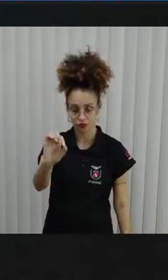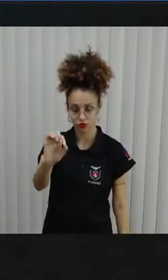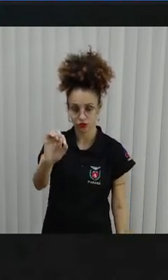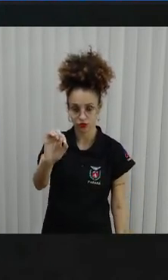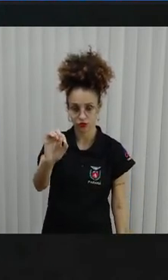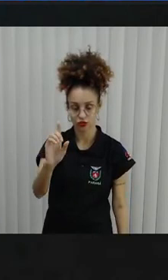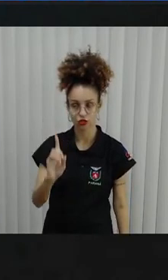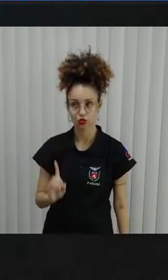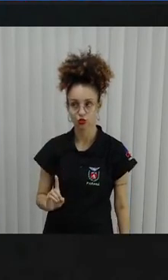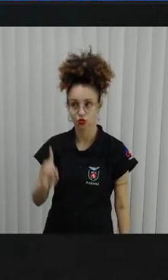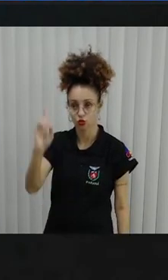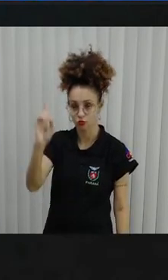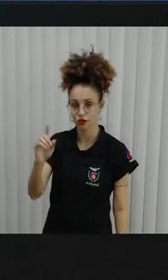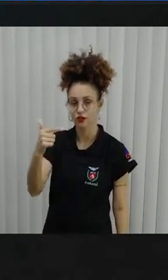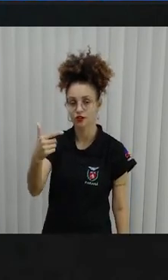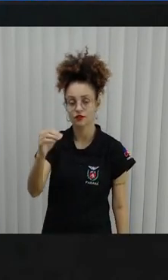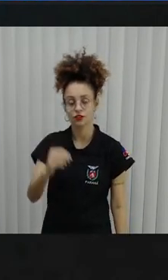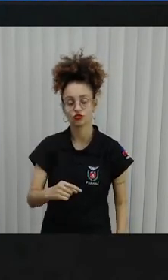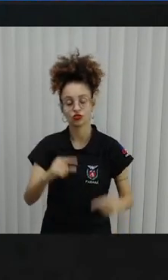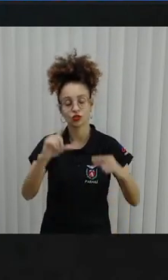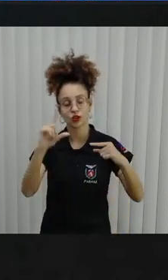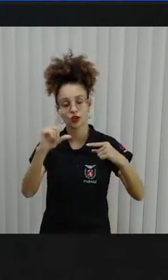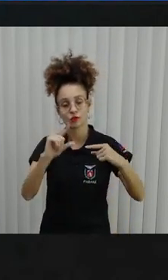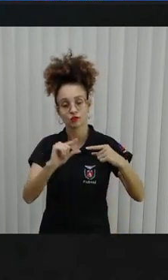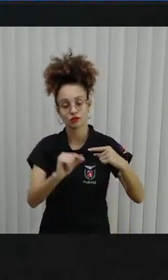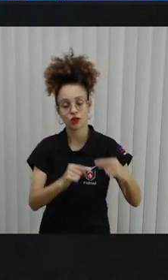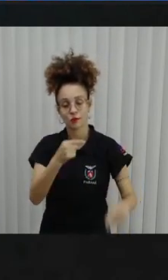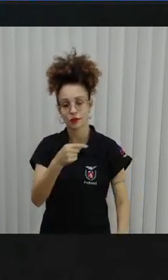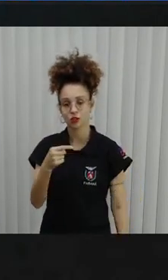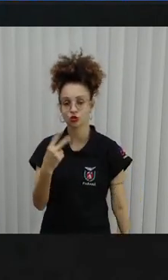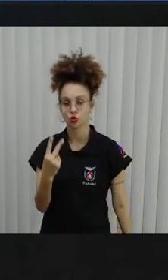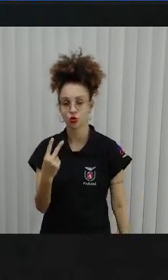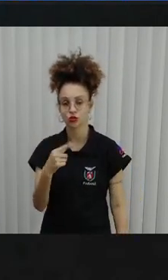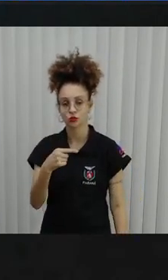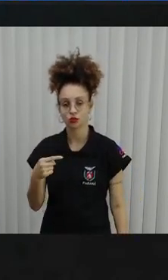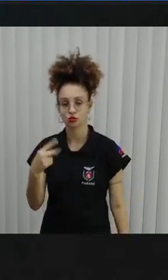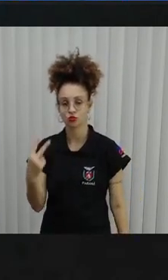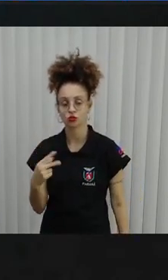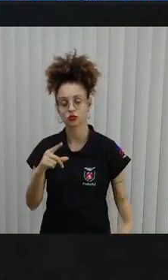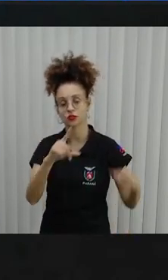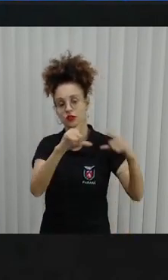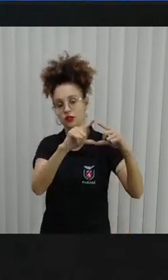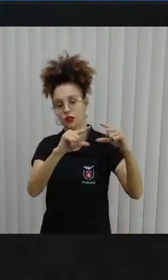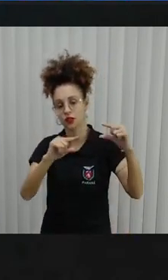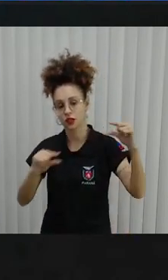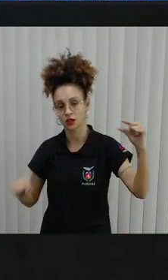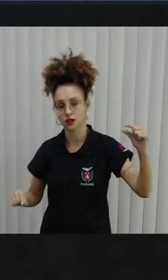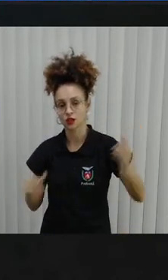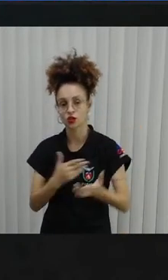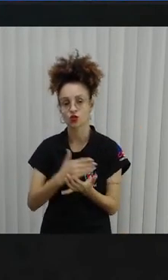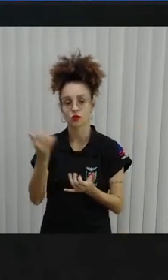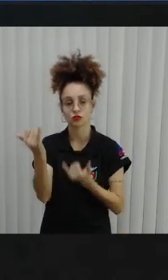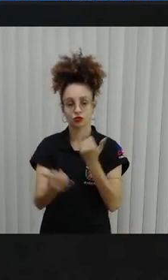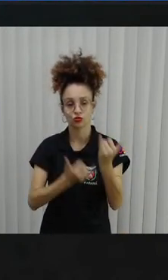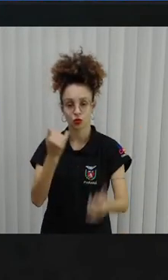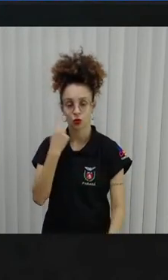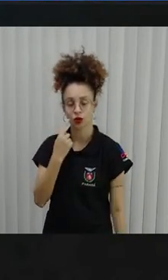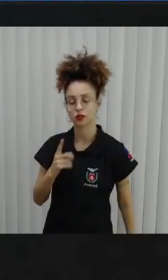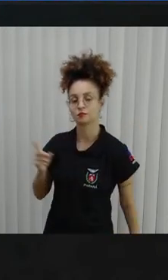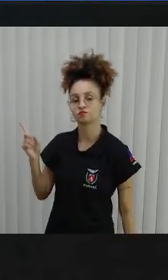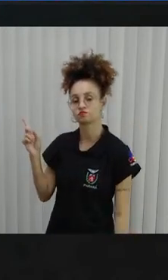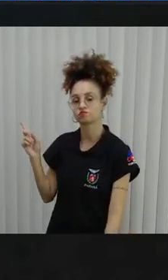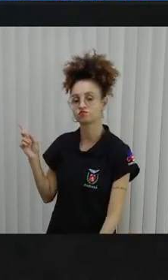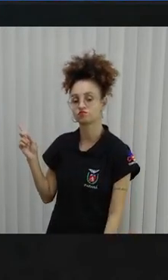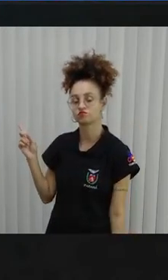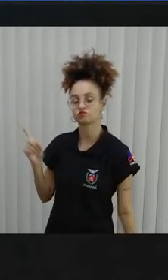ele vai subir, 20. Aí depois, menos 2, e ele vai começar a cair. Vamos ver, então. Comecei nosso jogo, não tem